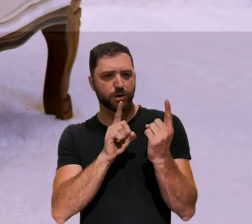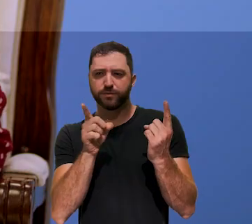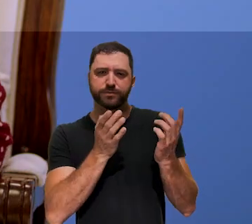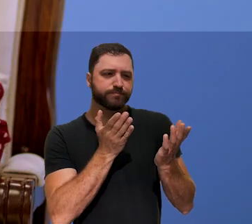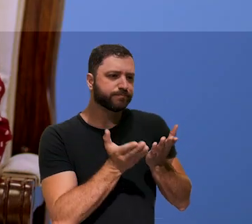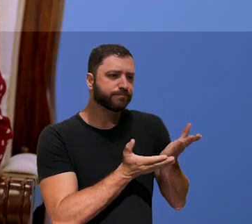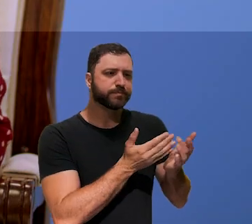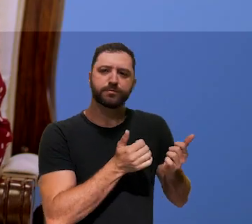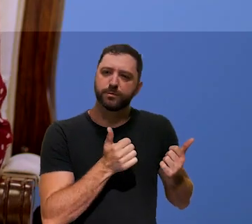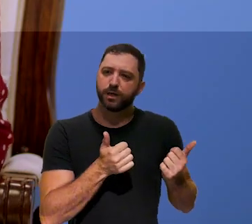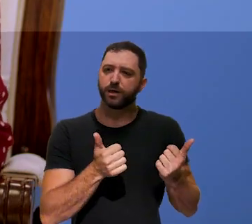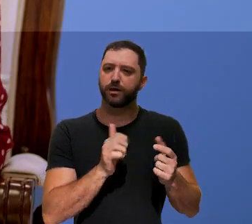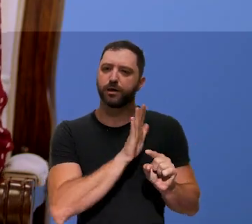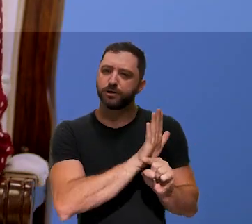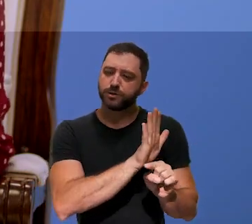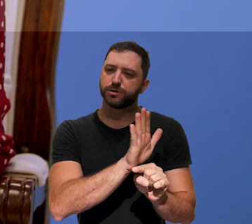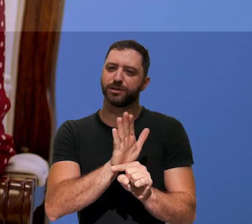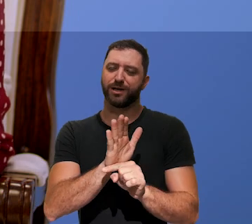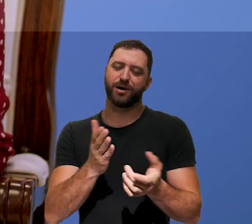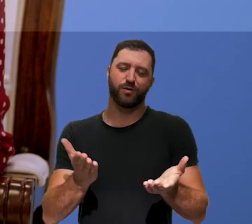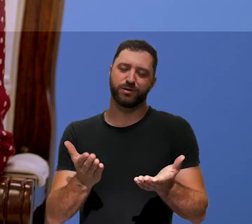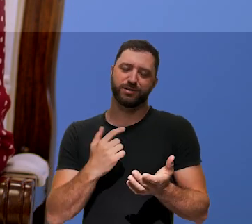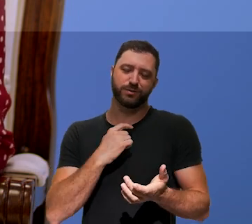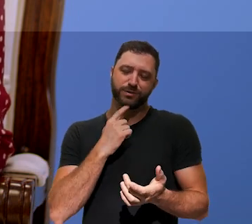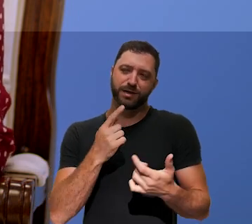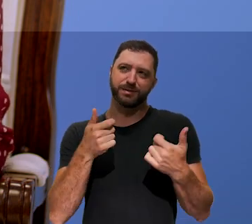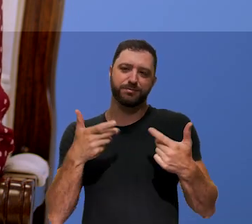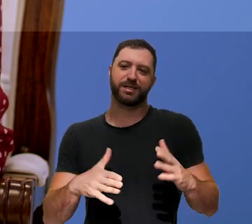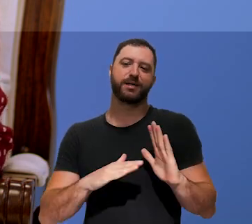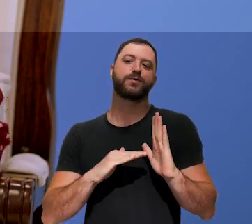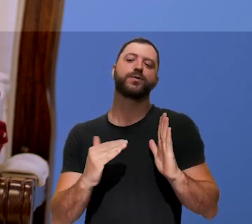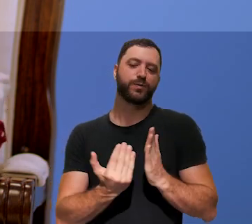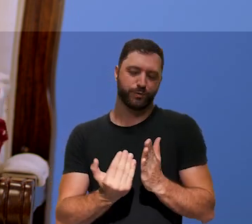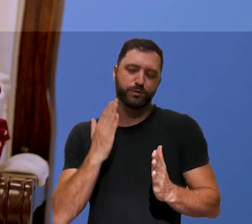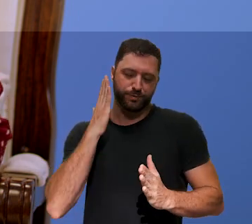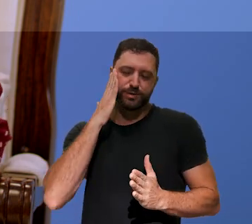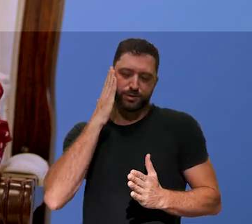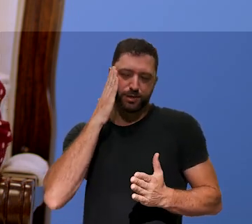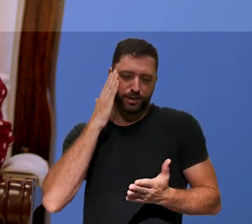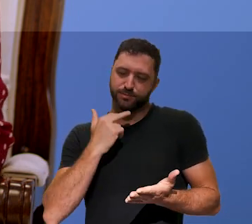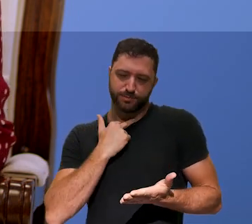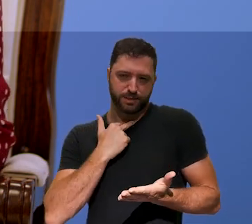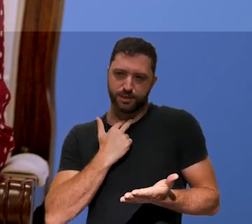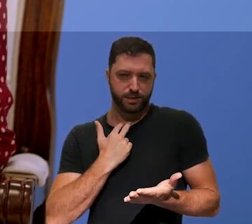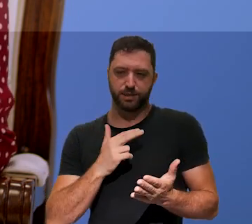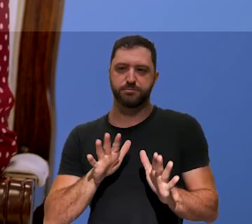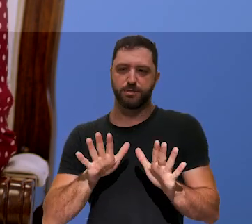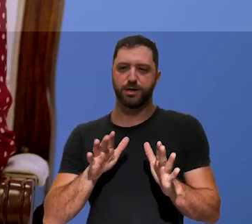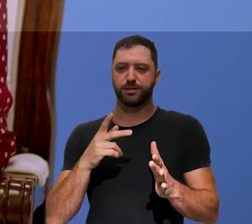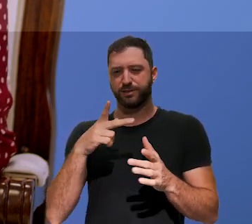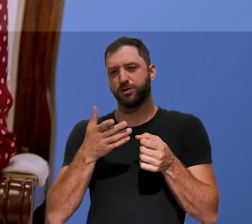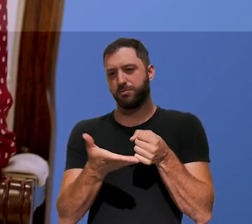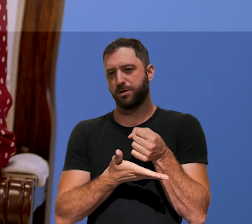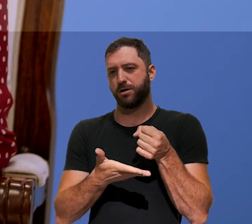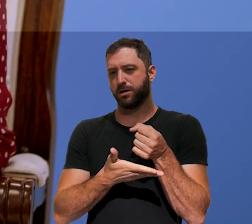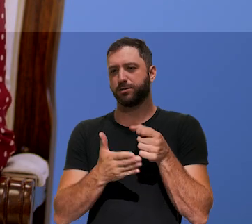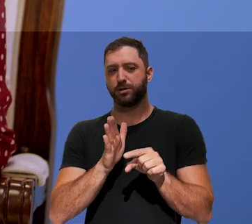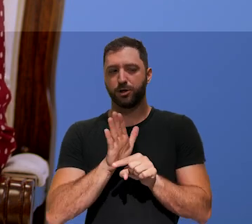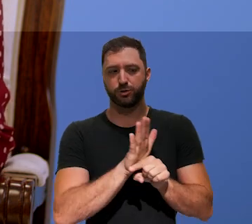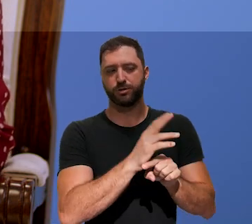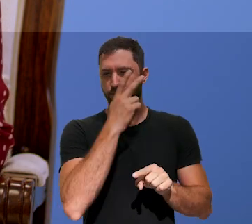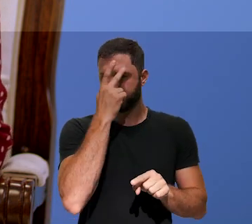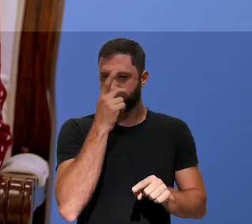pessoas, para a gente poder responder, é lógico que você não vai poder dizer aqui, né? Mas, pelo que eu entendi, se